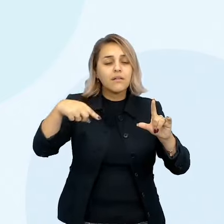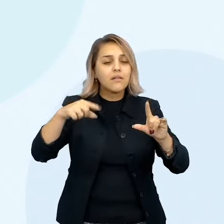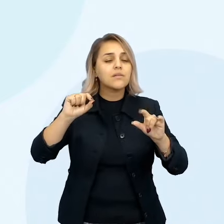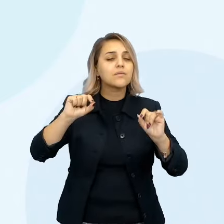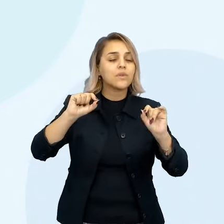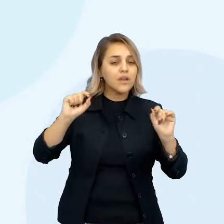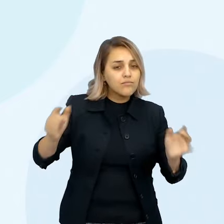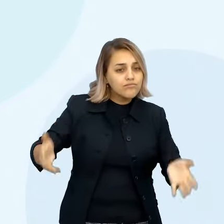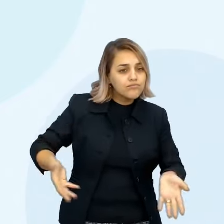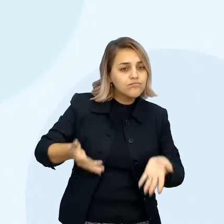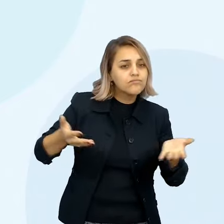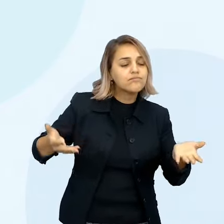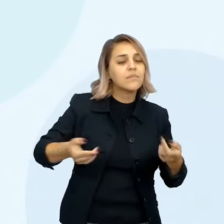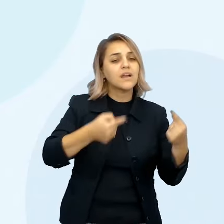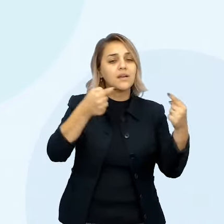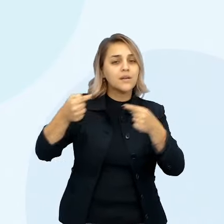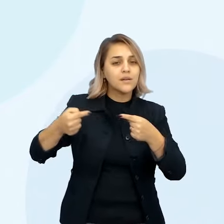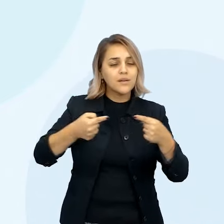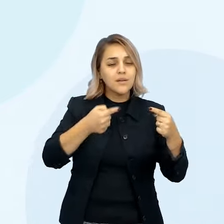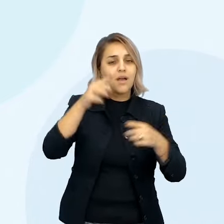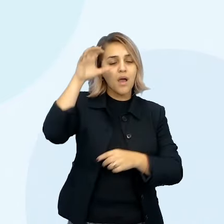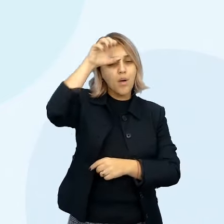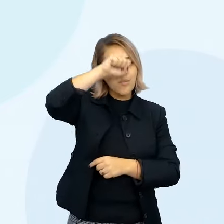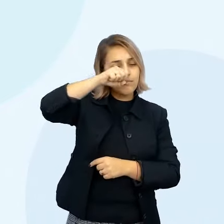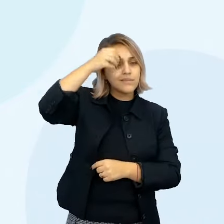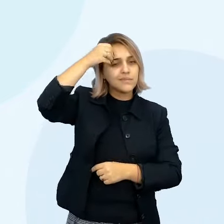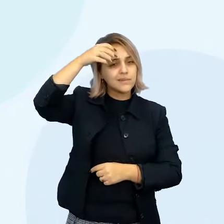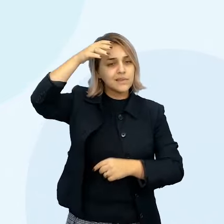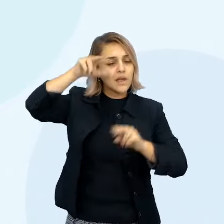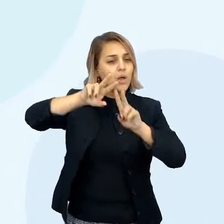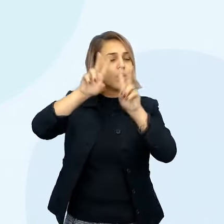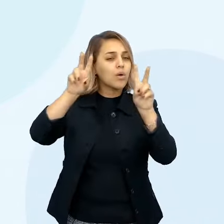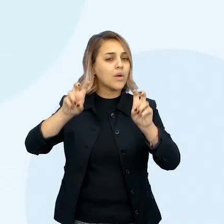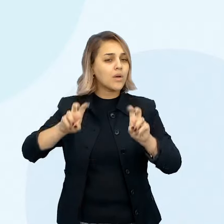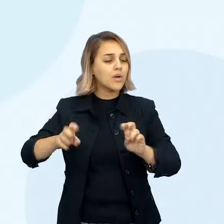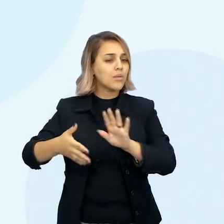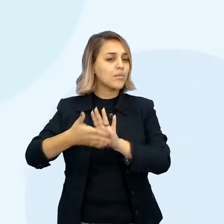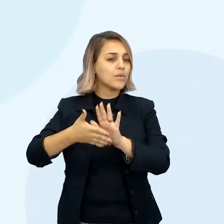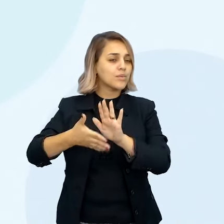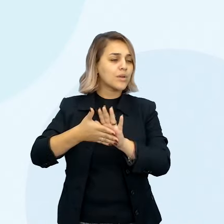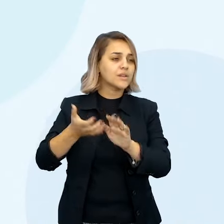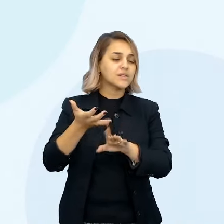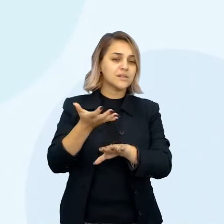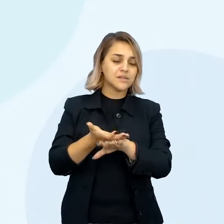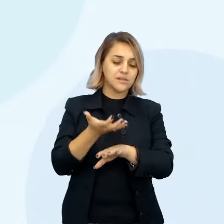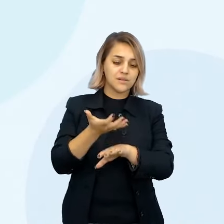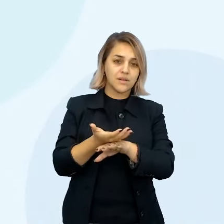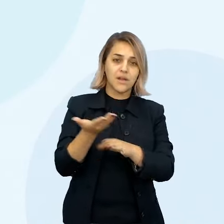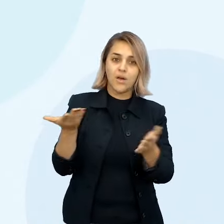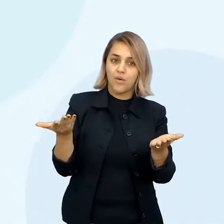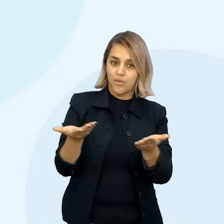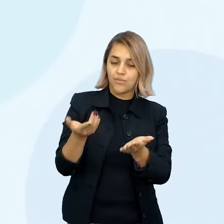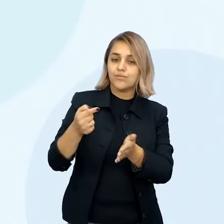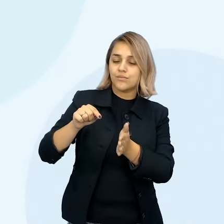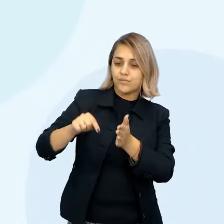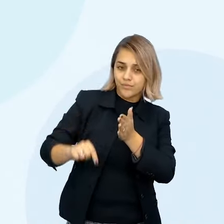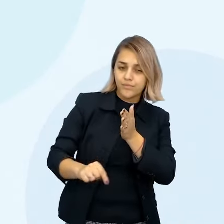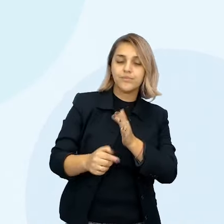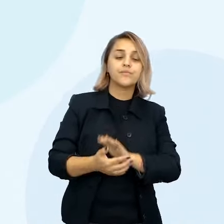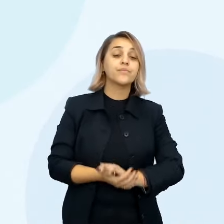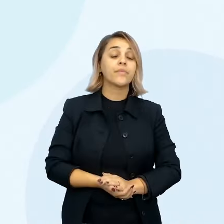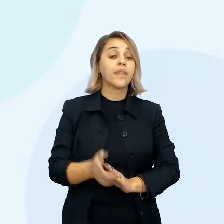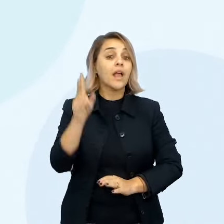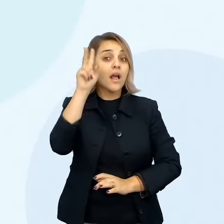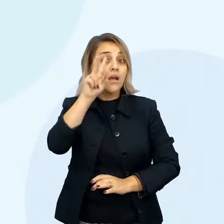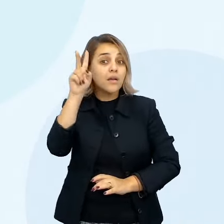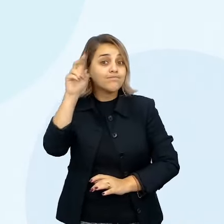e aprendizagens proporcionadas pelos temas dos componentes curriculares deste aprofundamento. É importante